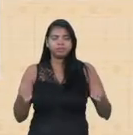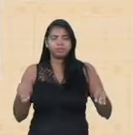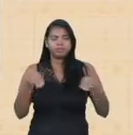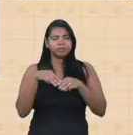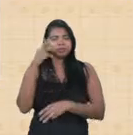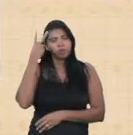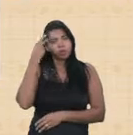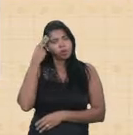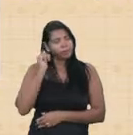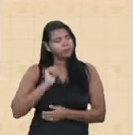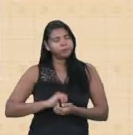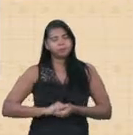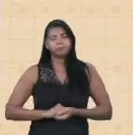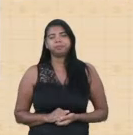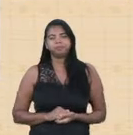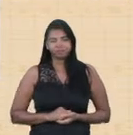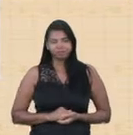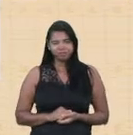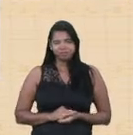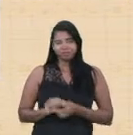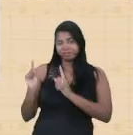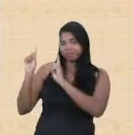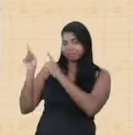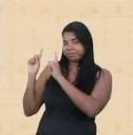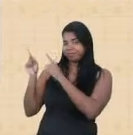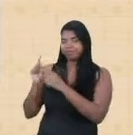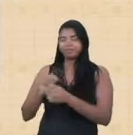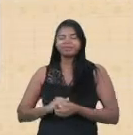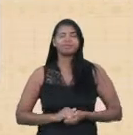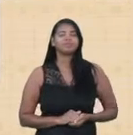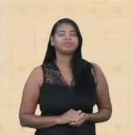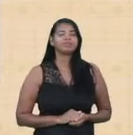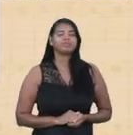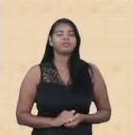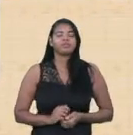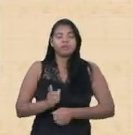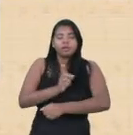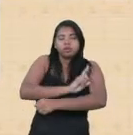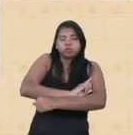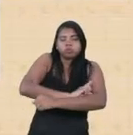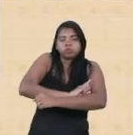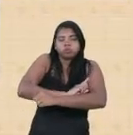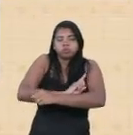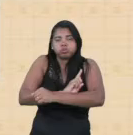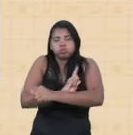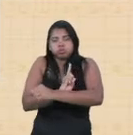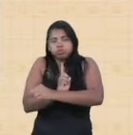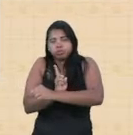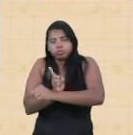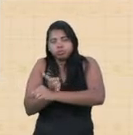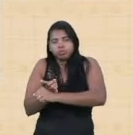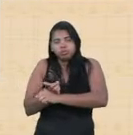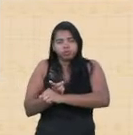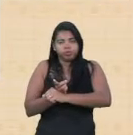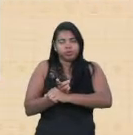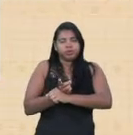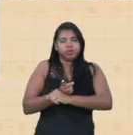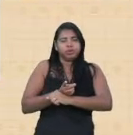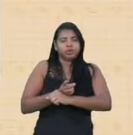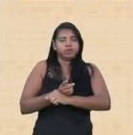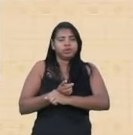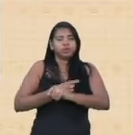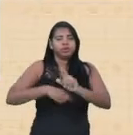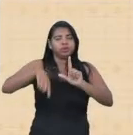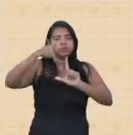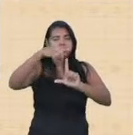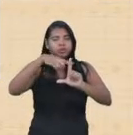belezinha? Mas, no momento em que essa velocidade ela forma um ângulo de 90 graus, lembre que o seno de 90